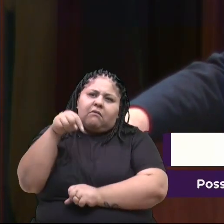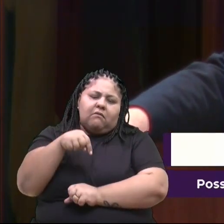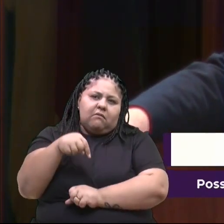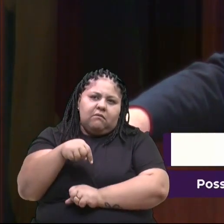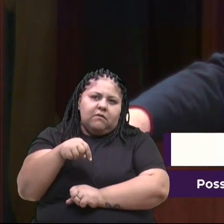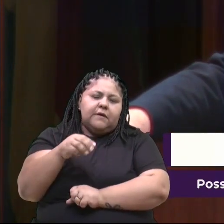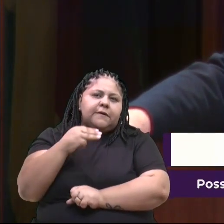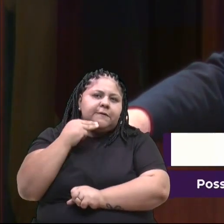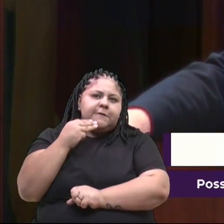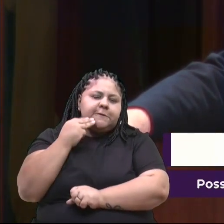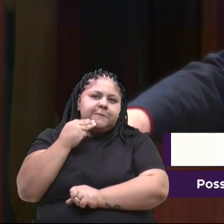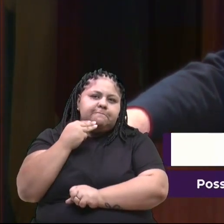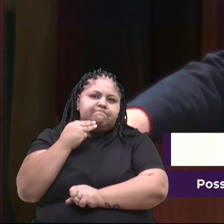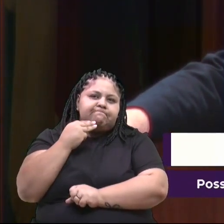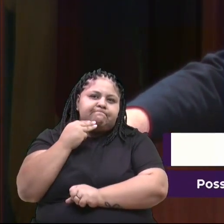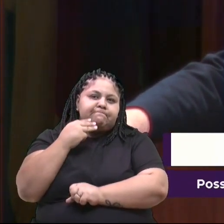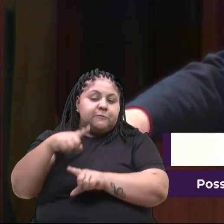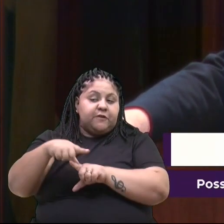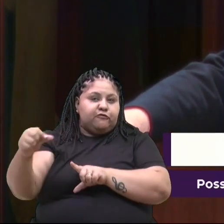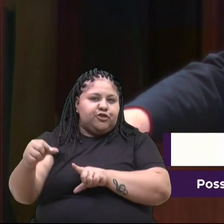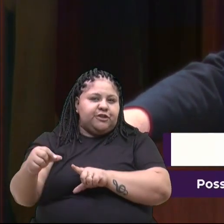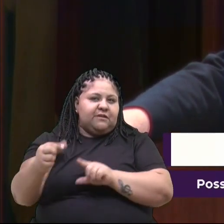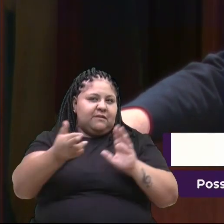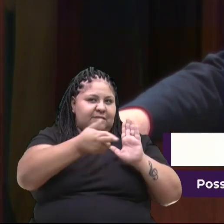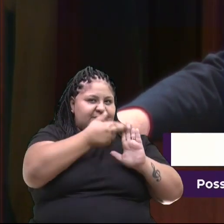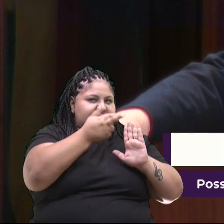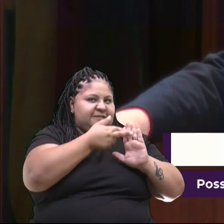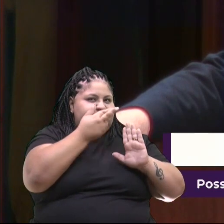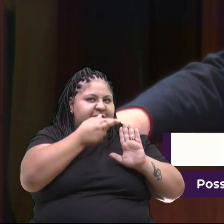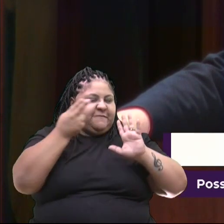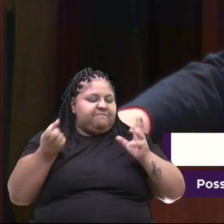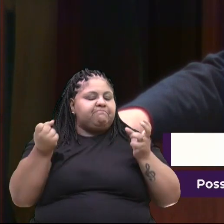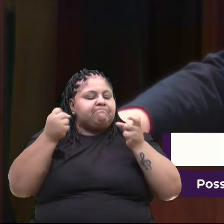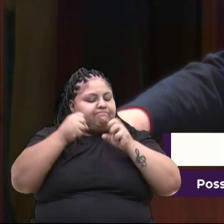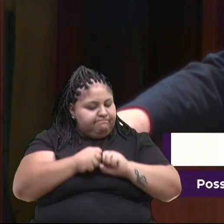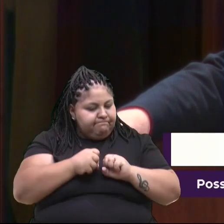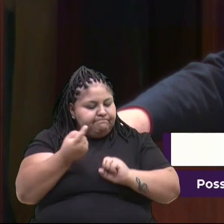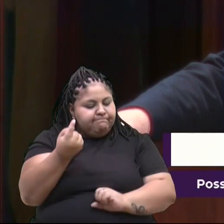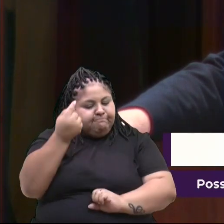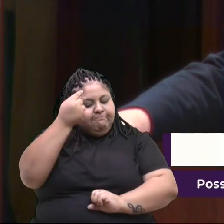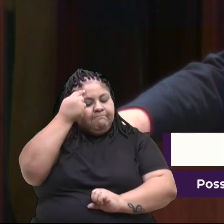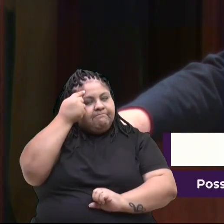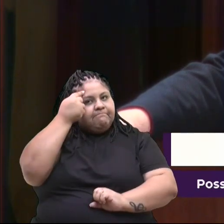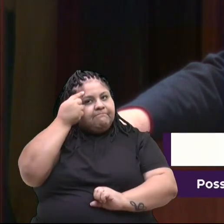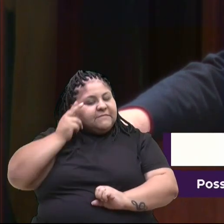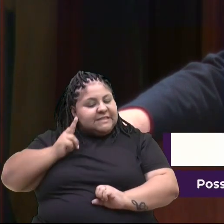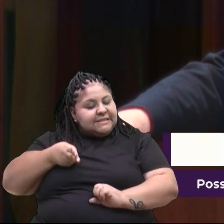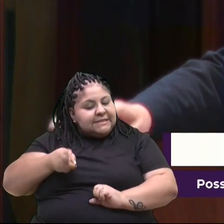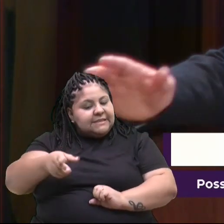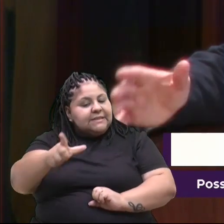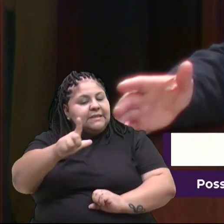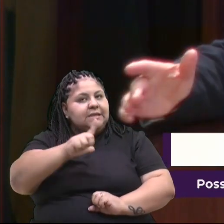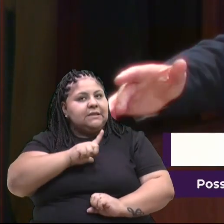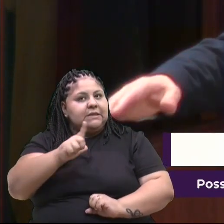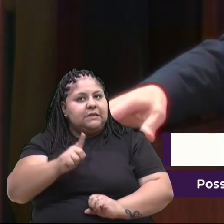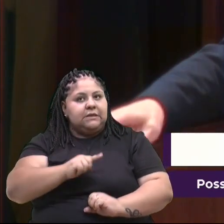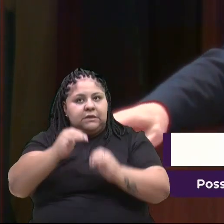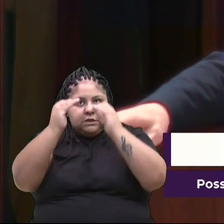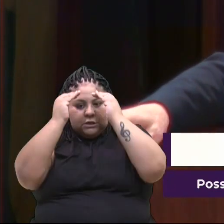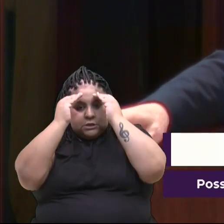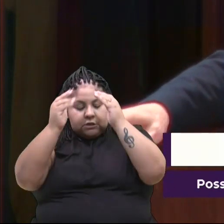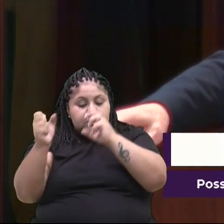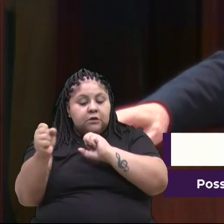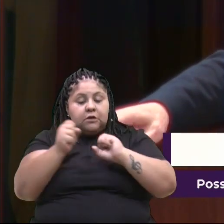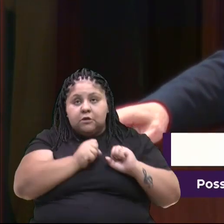não vai fugir à regra dessa capacidade de entendimento que sempre tivemos e de respeito aos